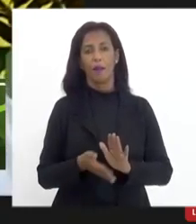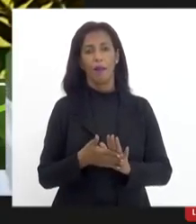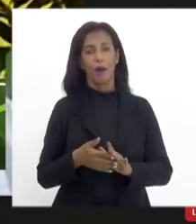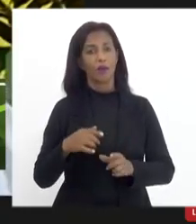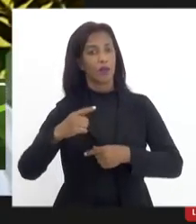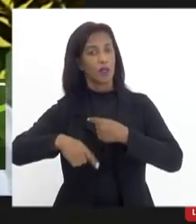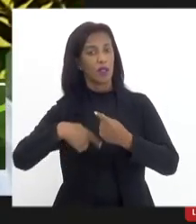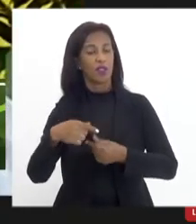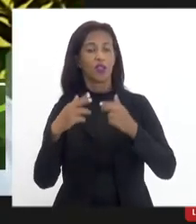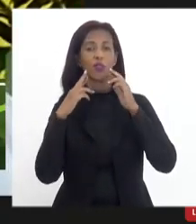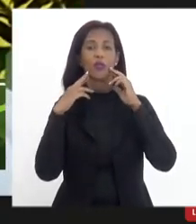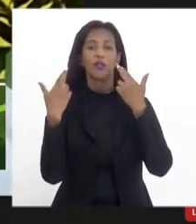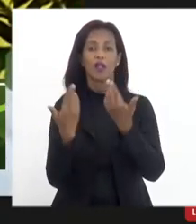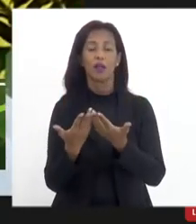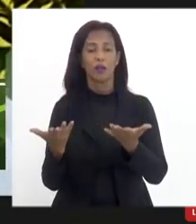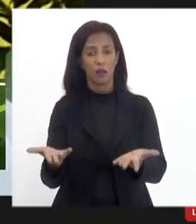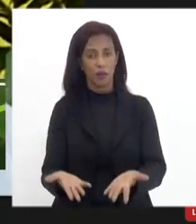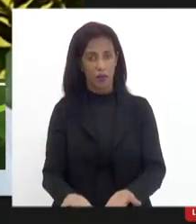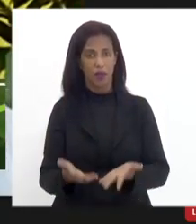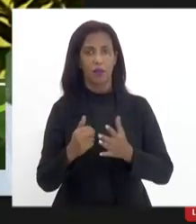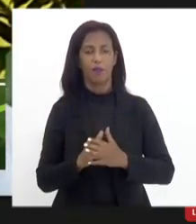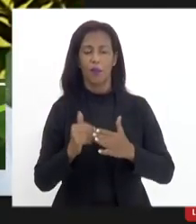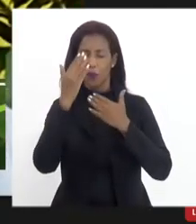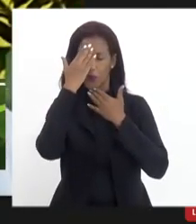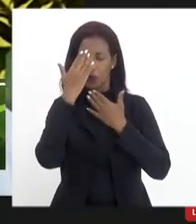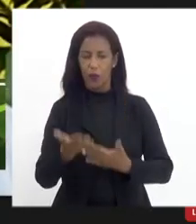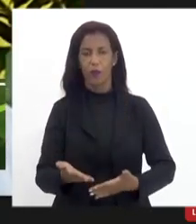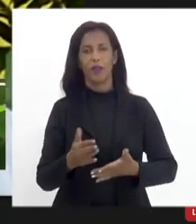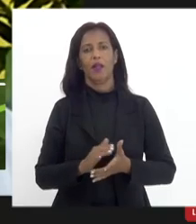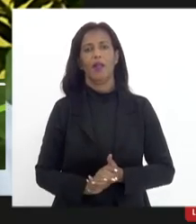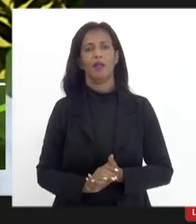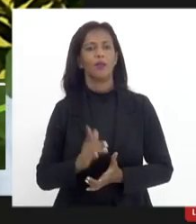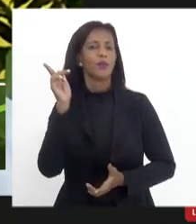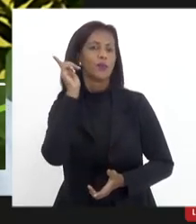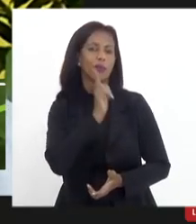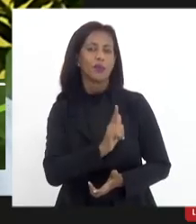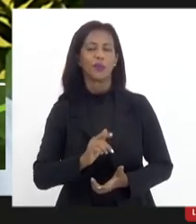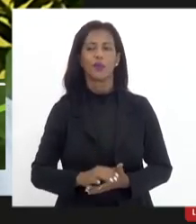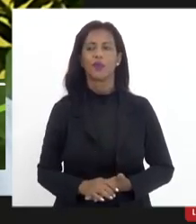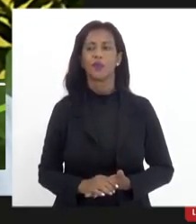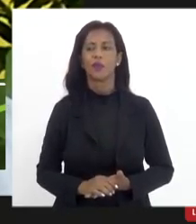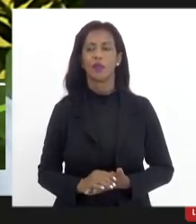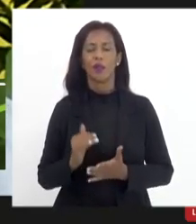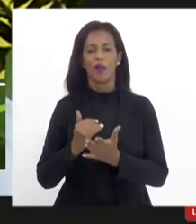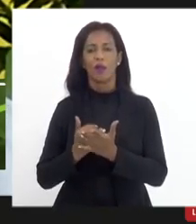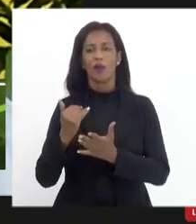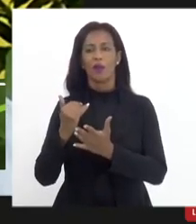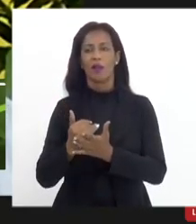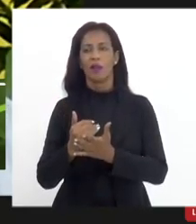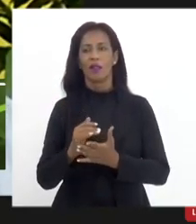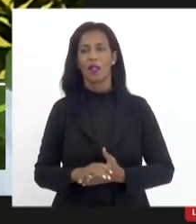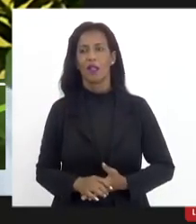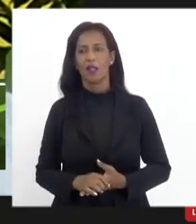essa audiência pública aqui, tá bom? Muito obrigado e vamos prosseguir com um acréscimo